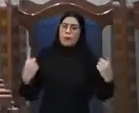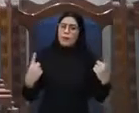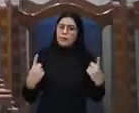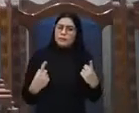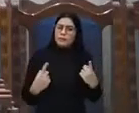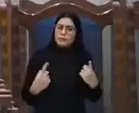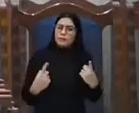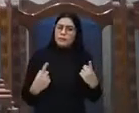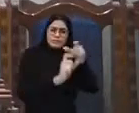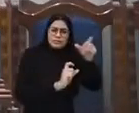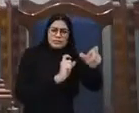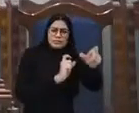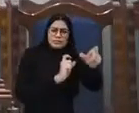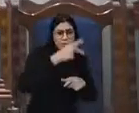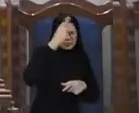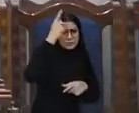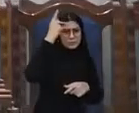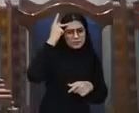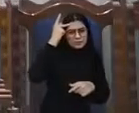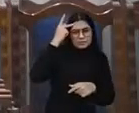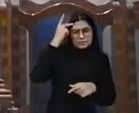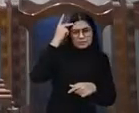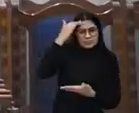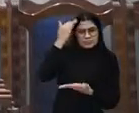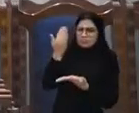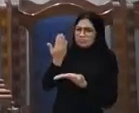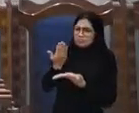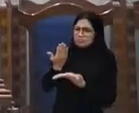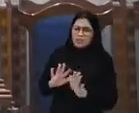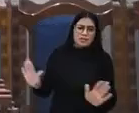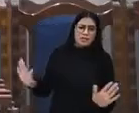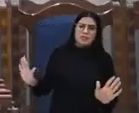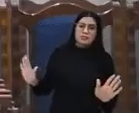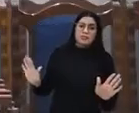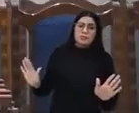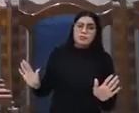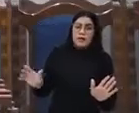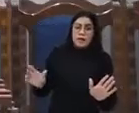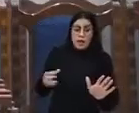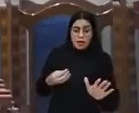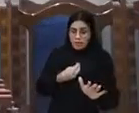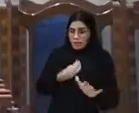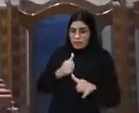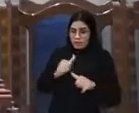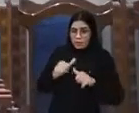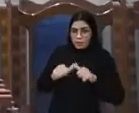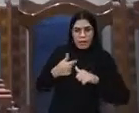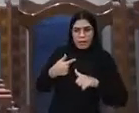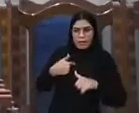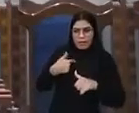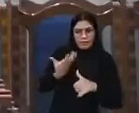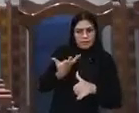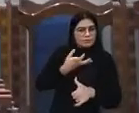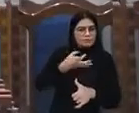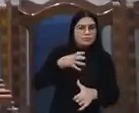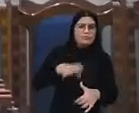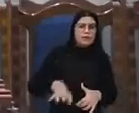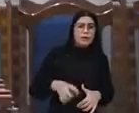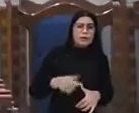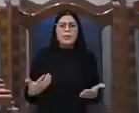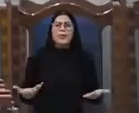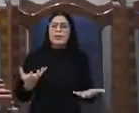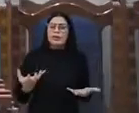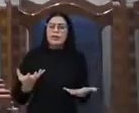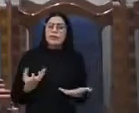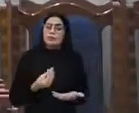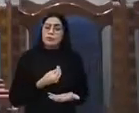a ideia de viver esta vida de novo, glória a Deus, nem tampouco mudar de vida. Eles preferiam viver do aqui